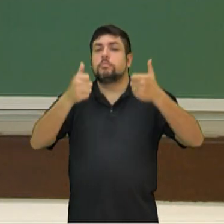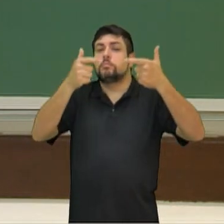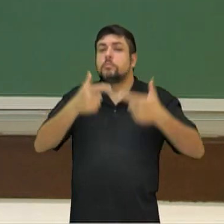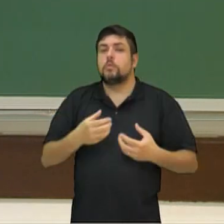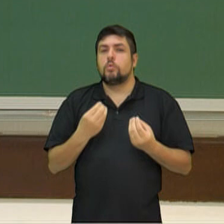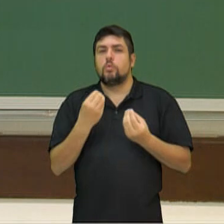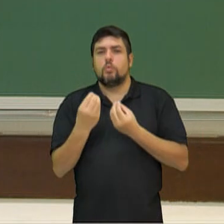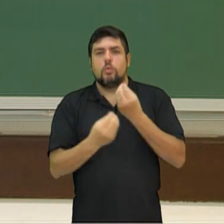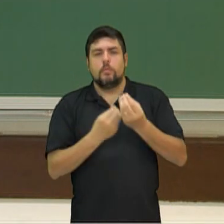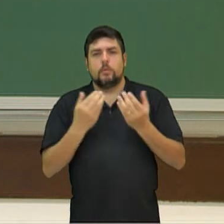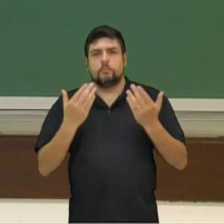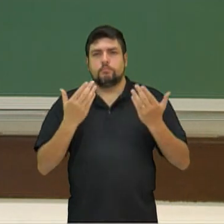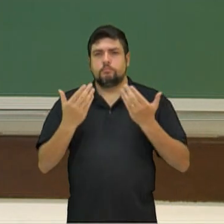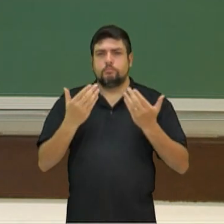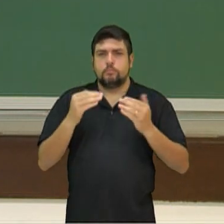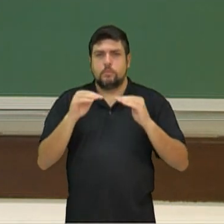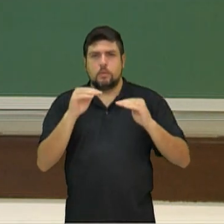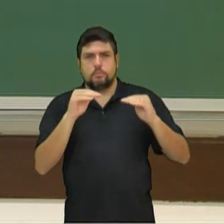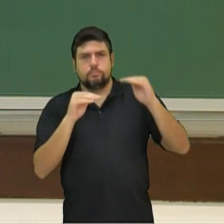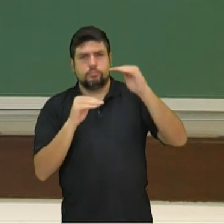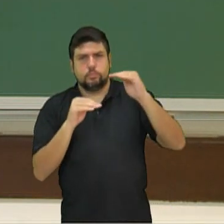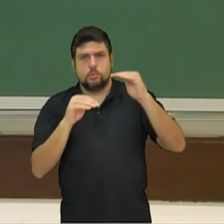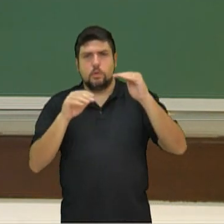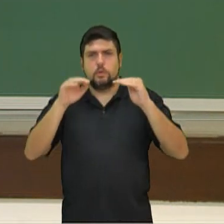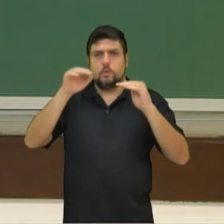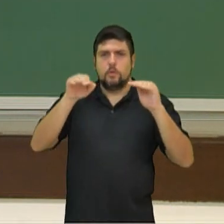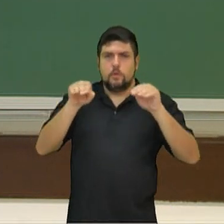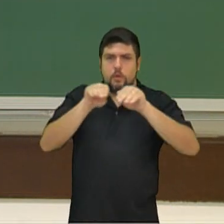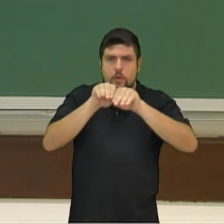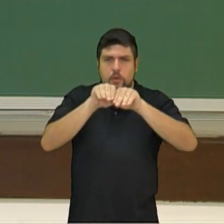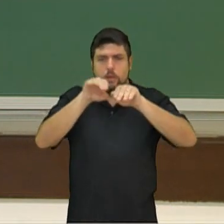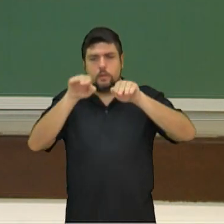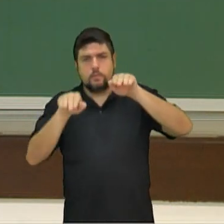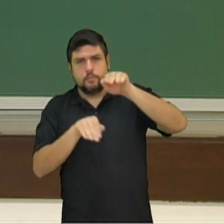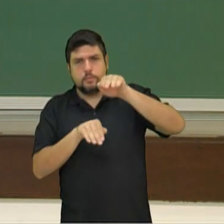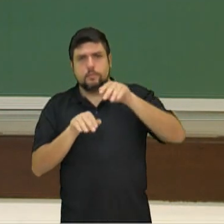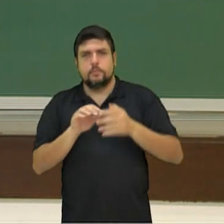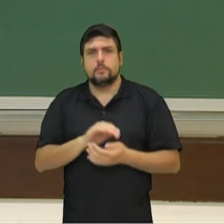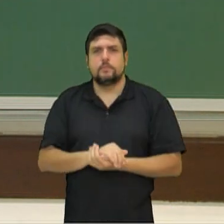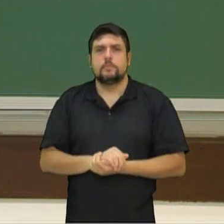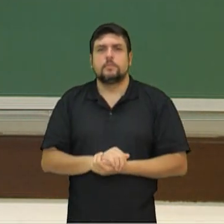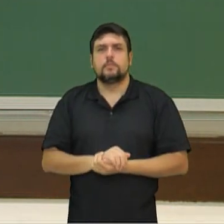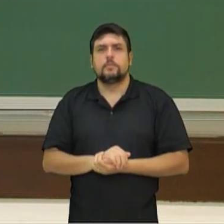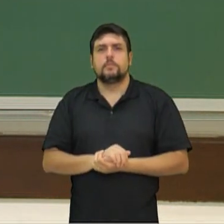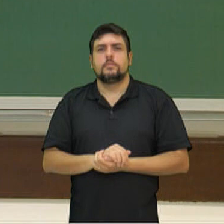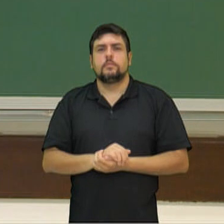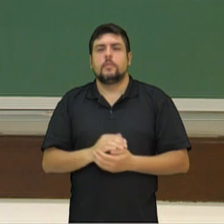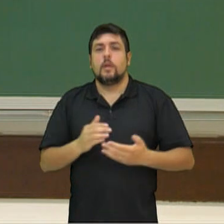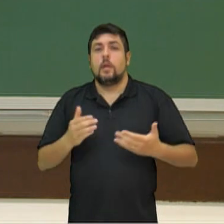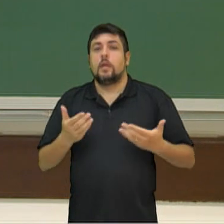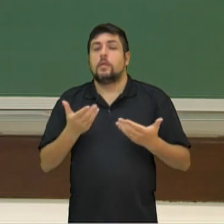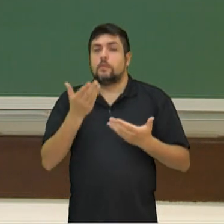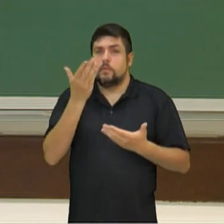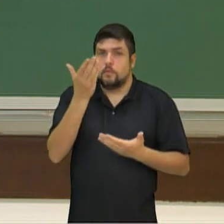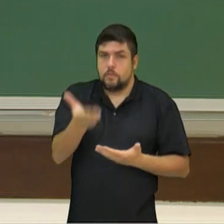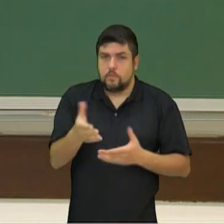comparativo, né, de superioridade, igualdade e inferioridade, ok? Então, nós vamos encerrar a nossa aula aqui, gente. Não deixe de